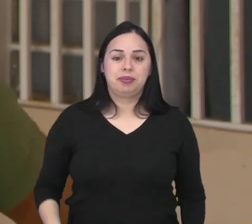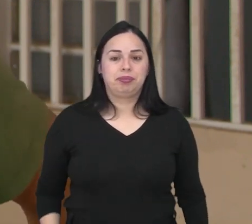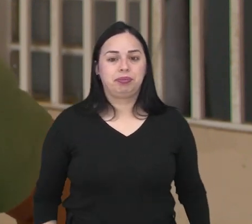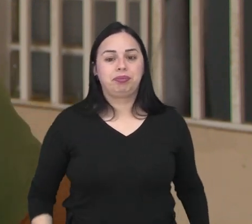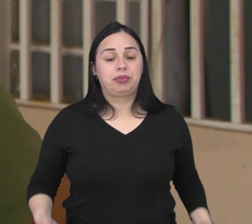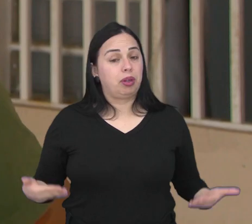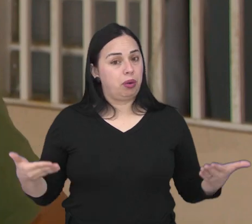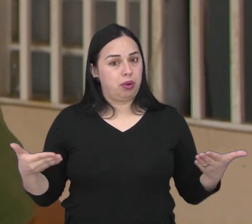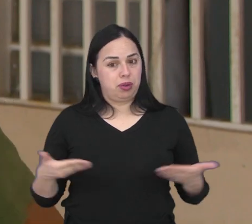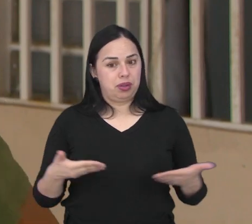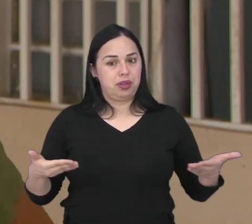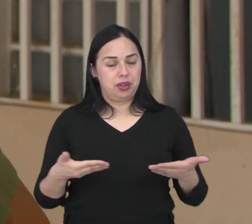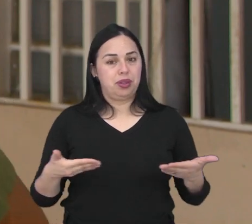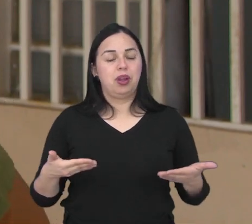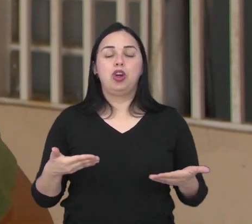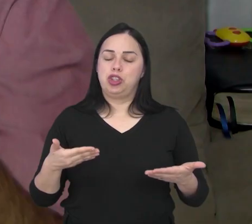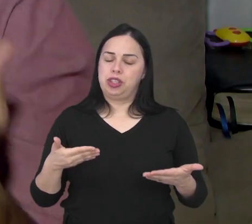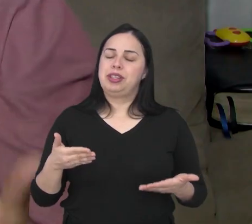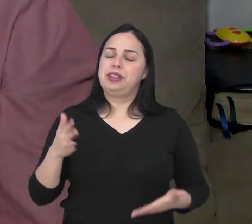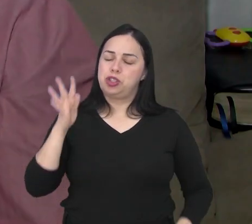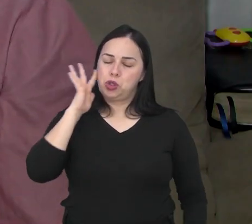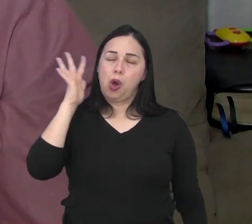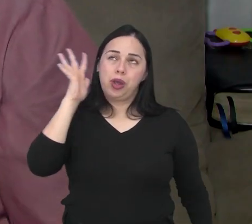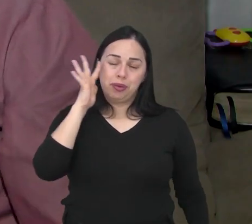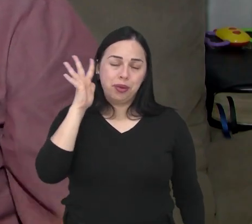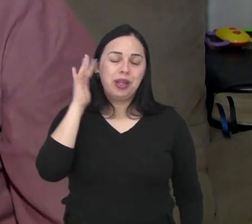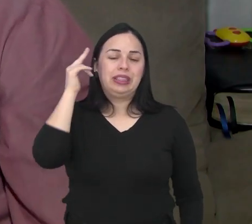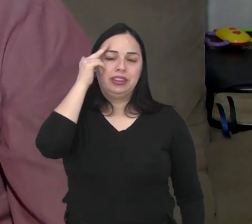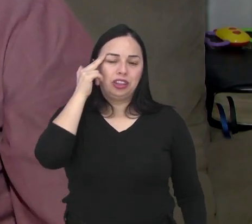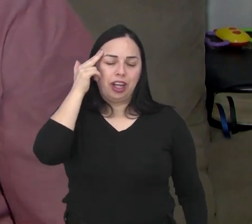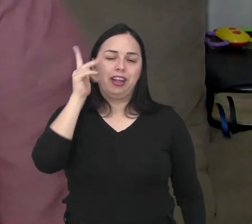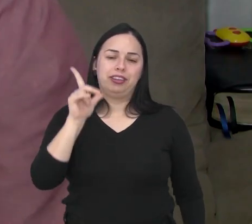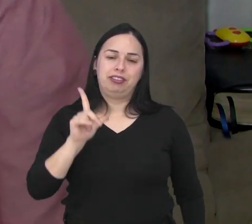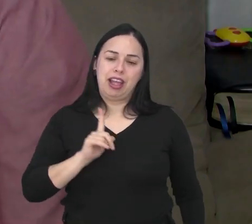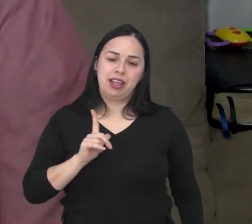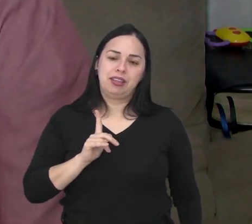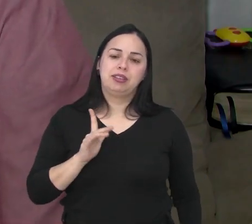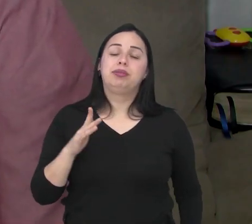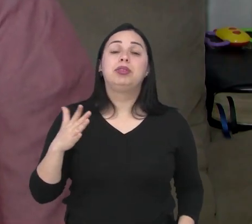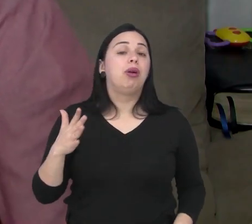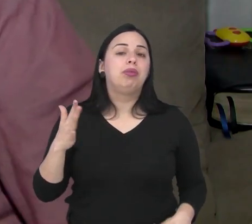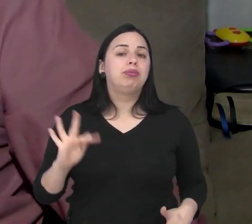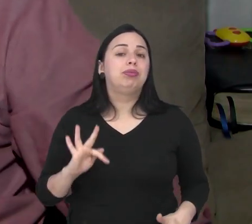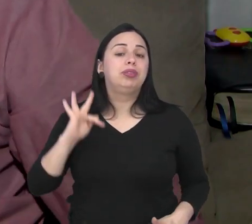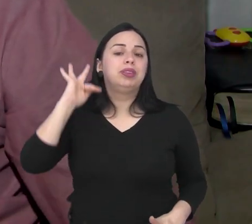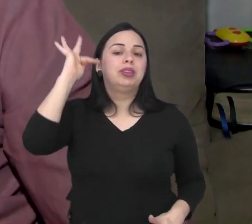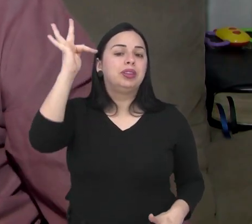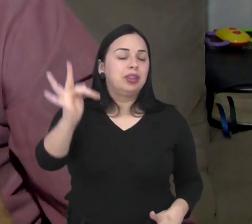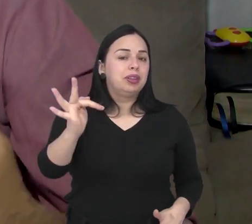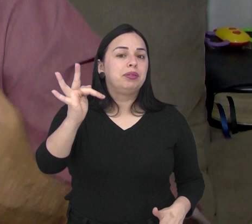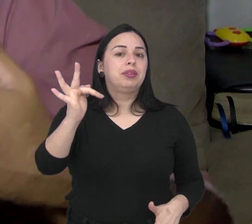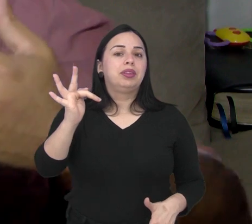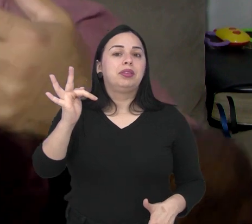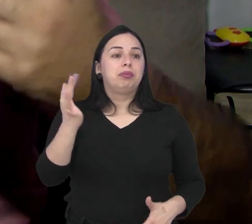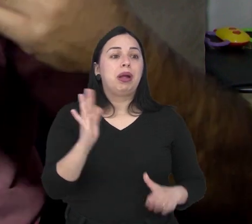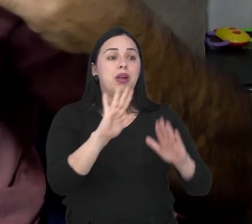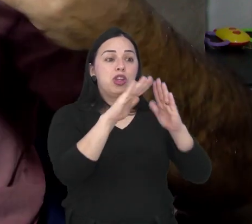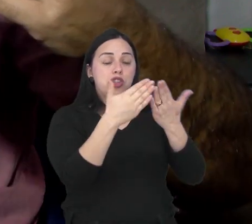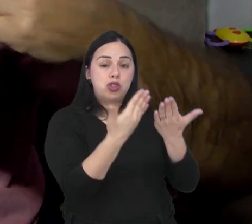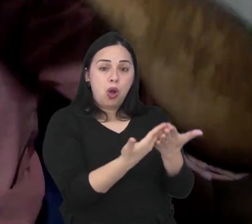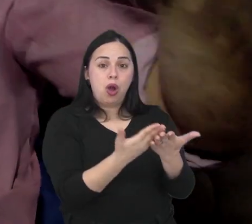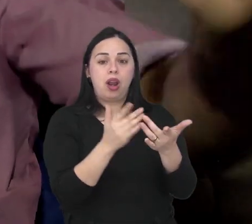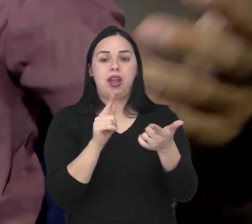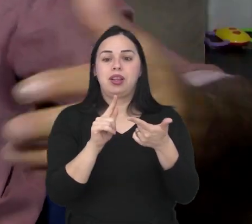Quando resolvi ser autônomo. Hoje, lógico, eu tenho sonhos. Qual é o meu sonho? O meu sonho, de repente, é